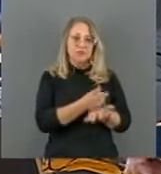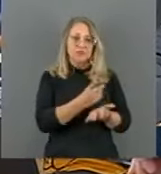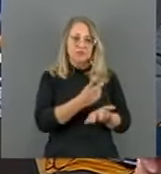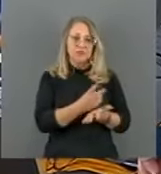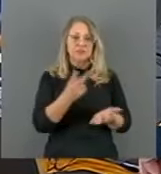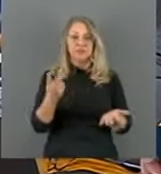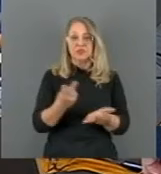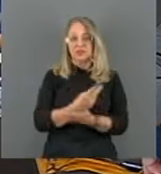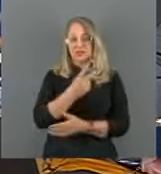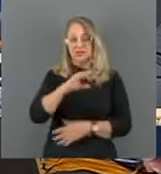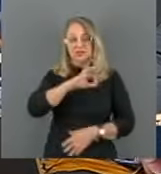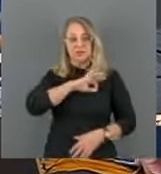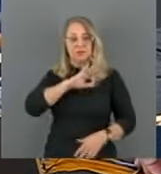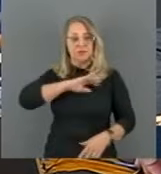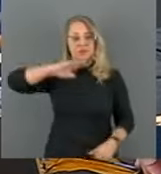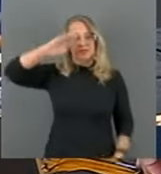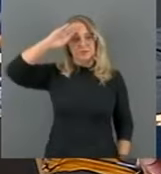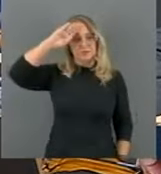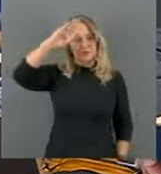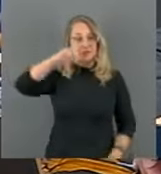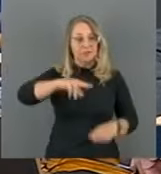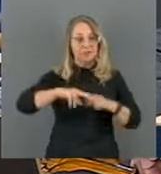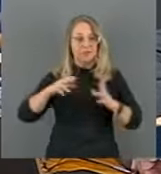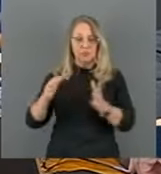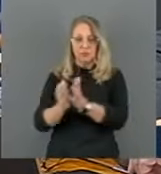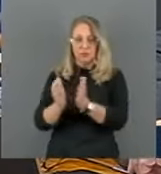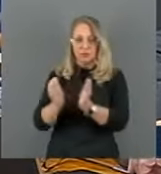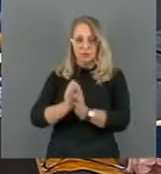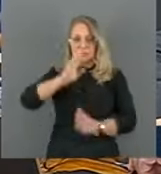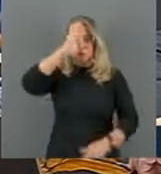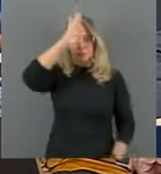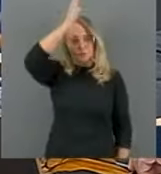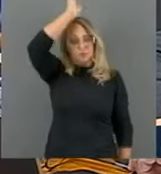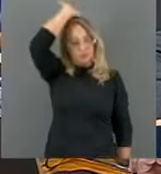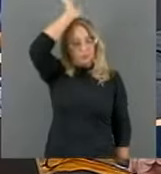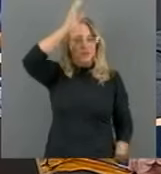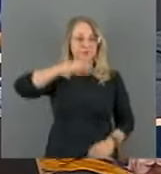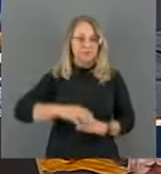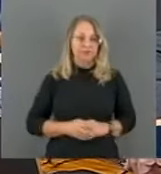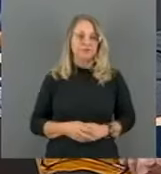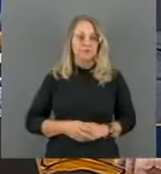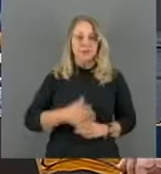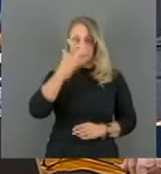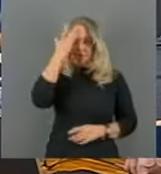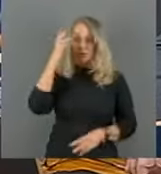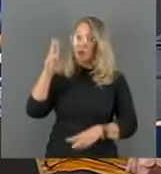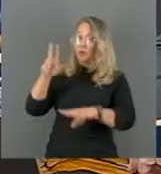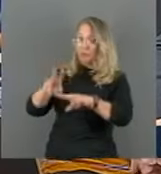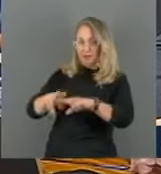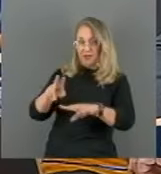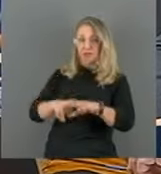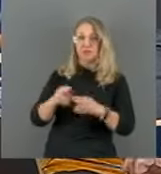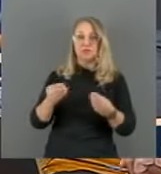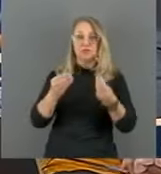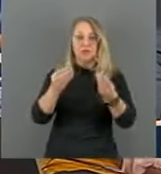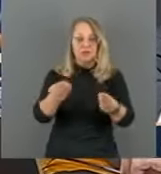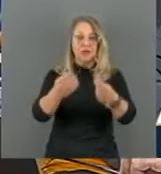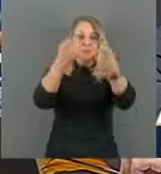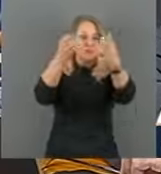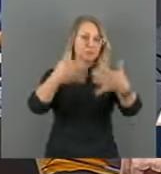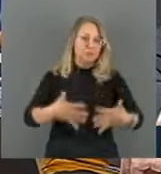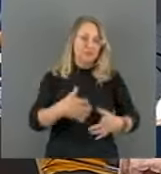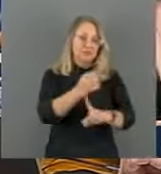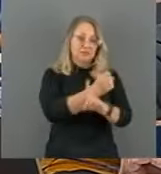da polícia militar e do Corpo de Bombeiros Militar exatamente assim prende para dar uma suposta satisfação à